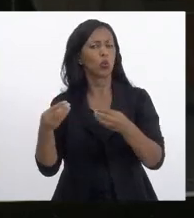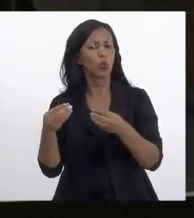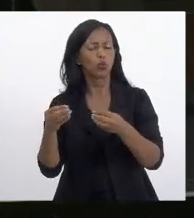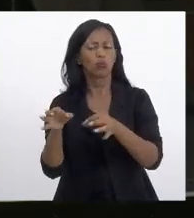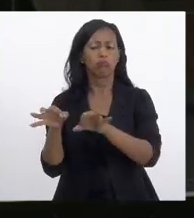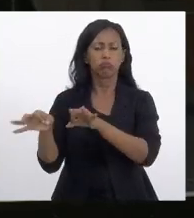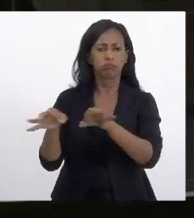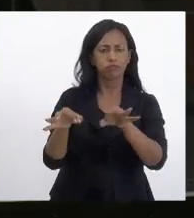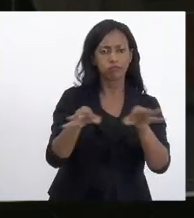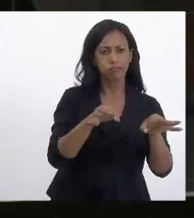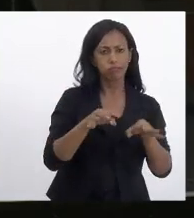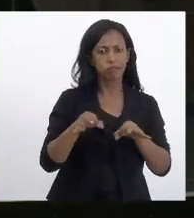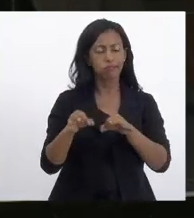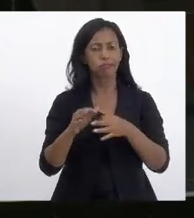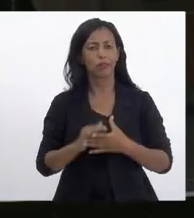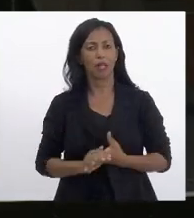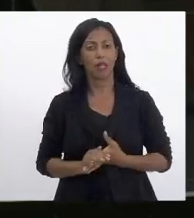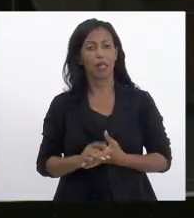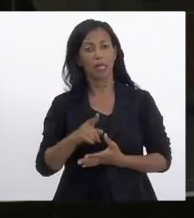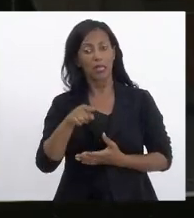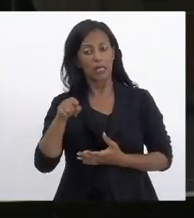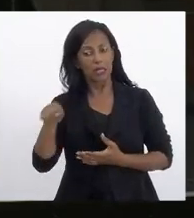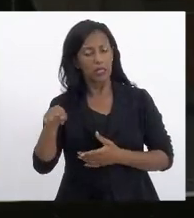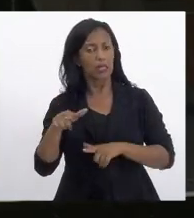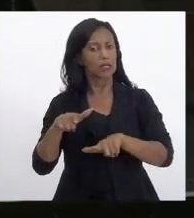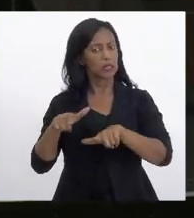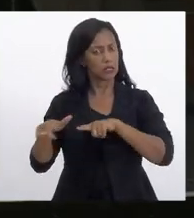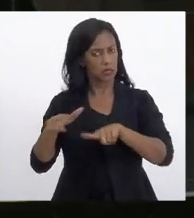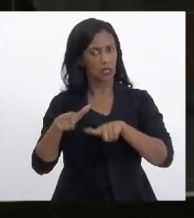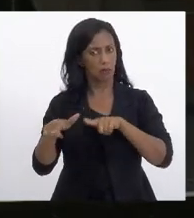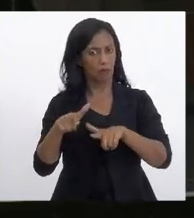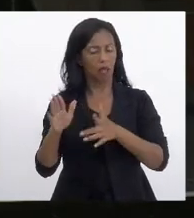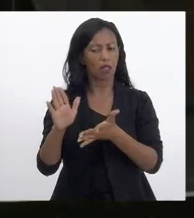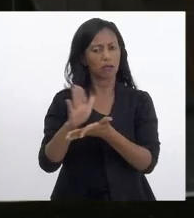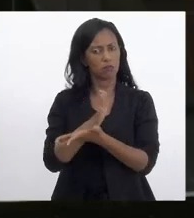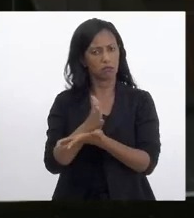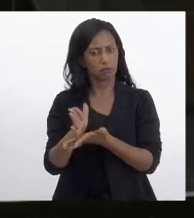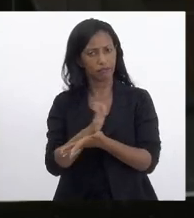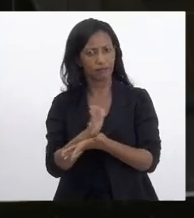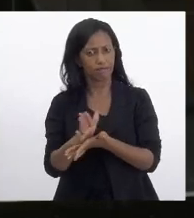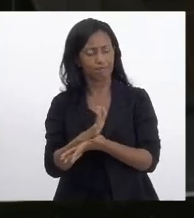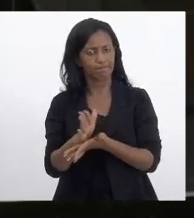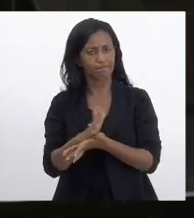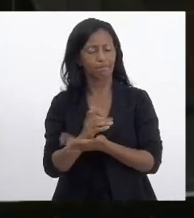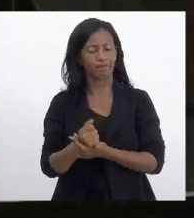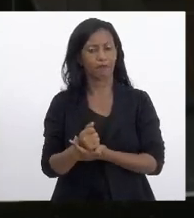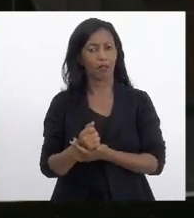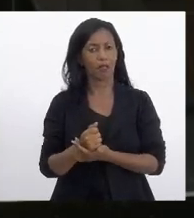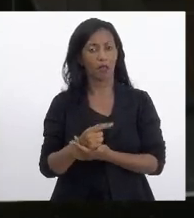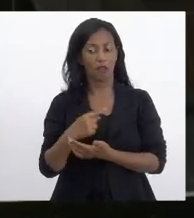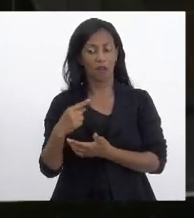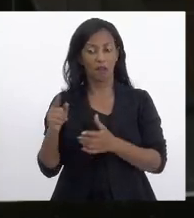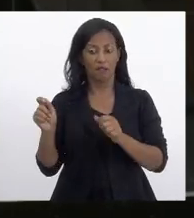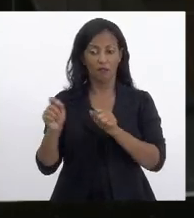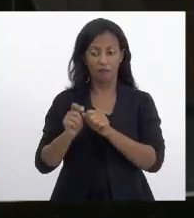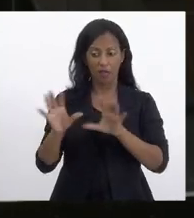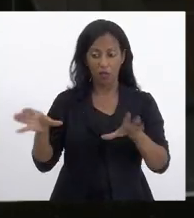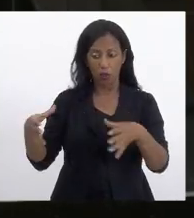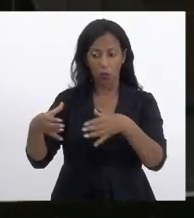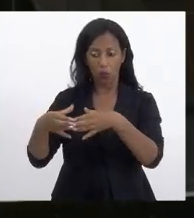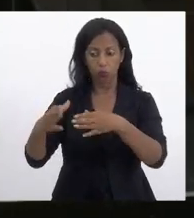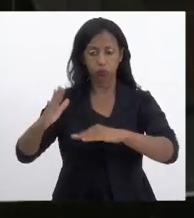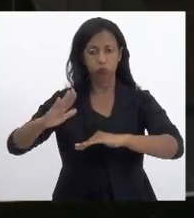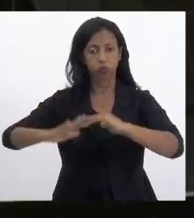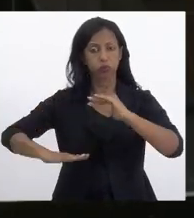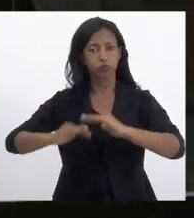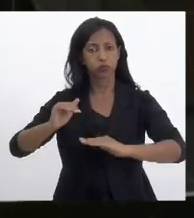presencial. E esse trabalho, muitas vezes, levou esses profissionais a terem